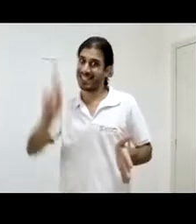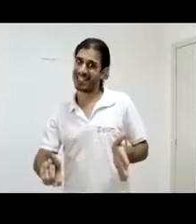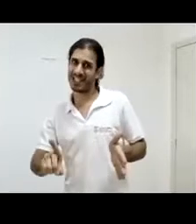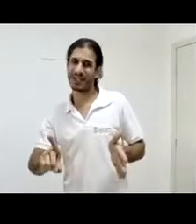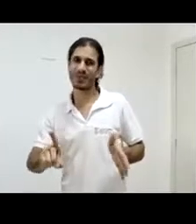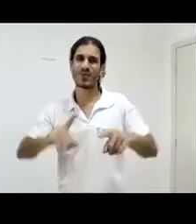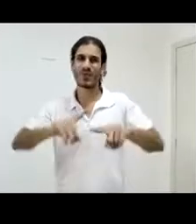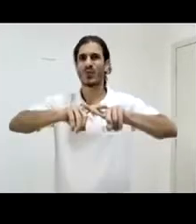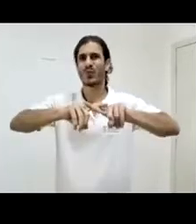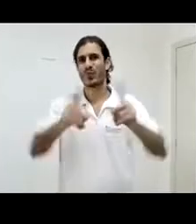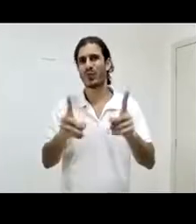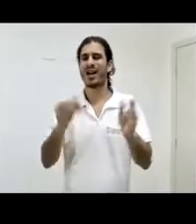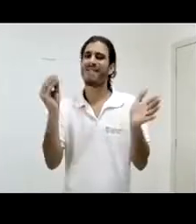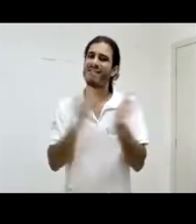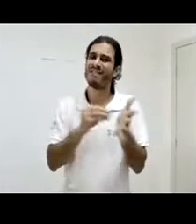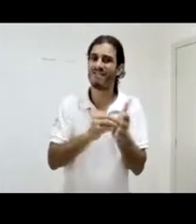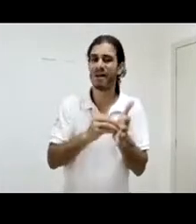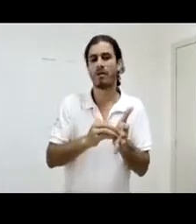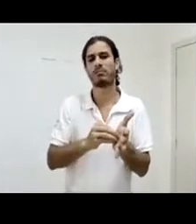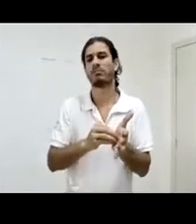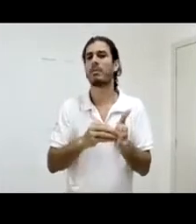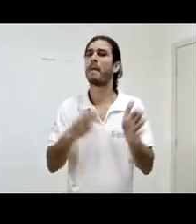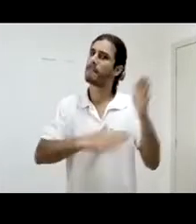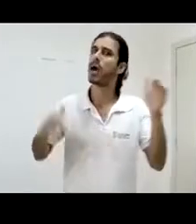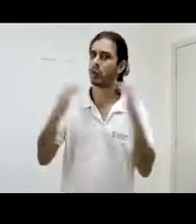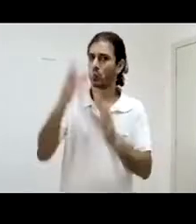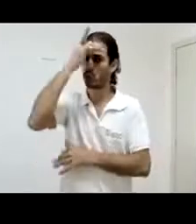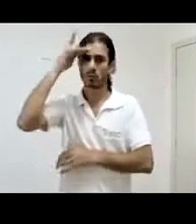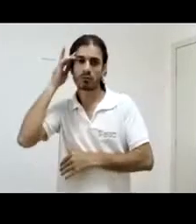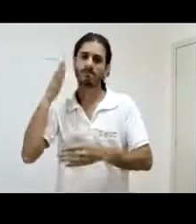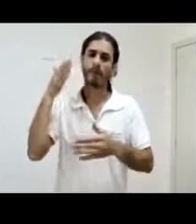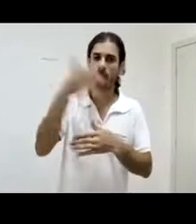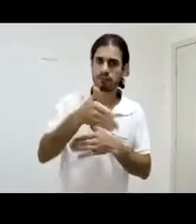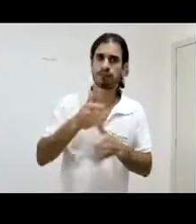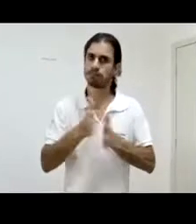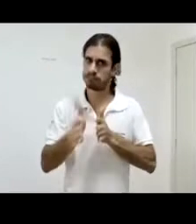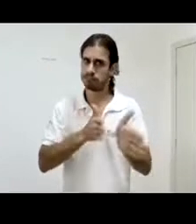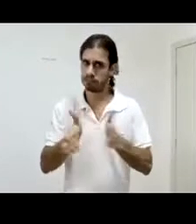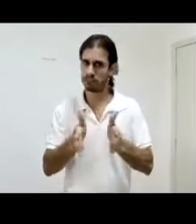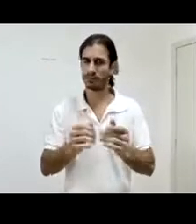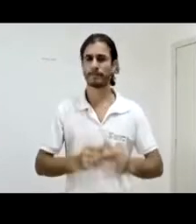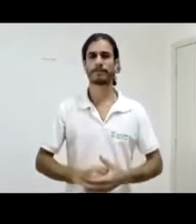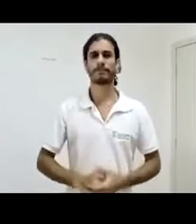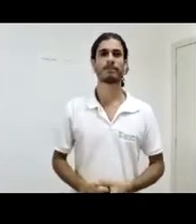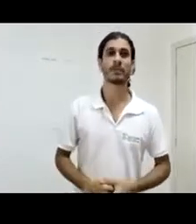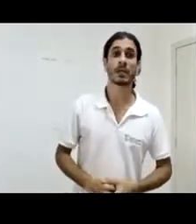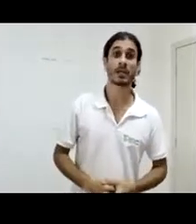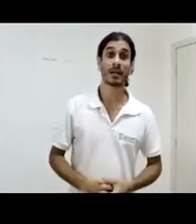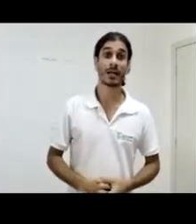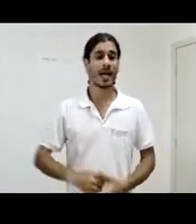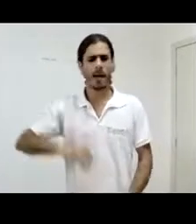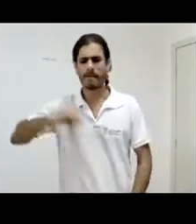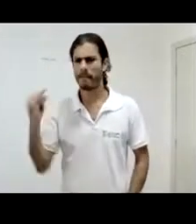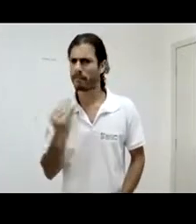Santos sobre o acesso à informação. Ela nos diz que é vital para que o indivíduo possa